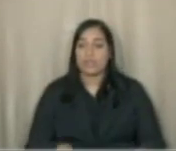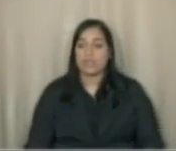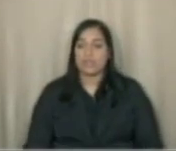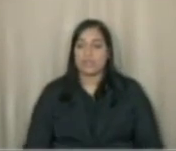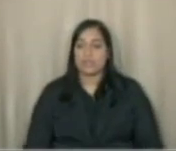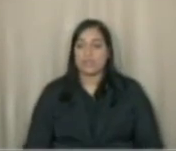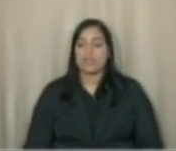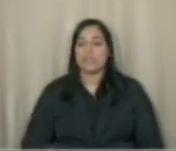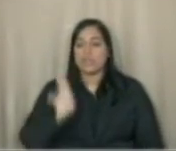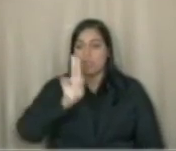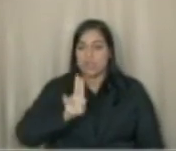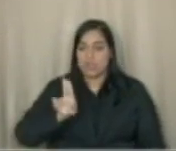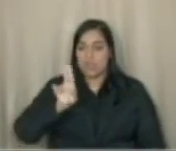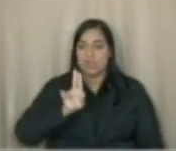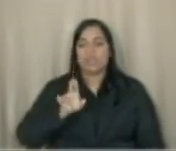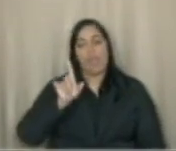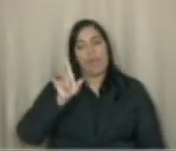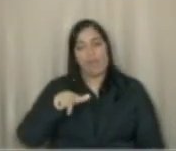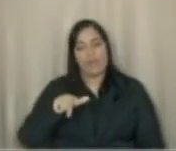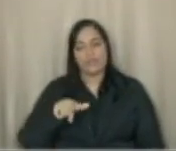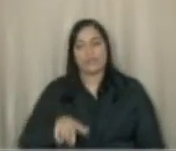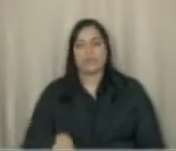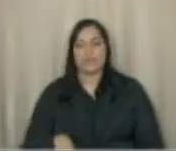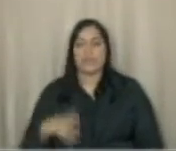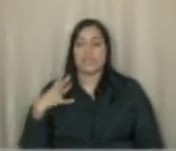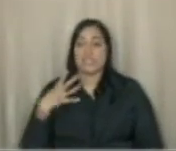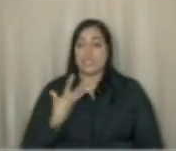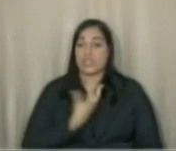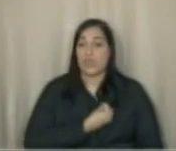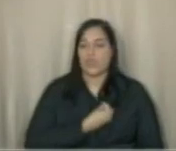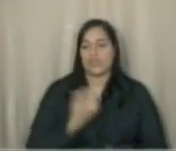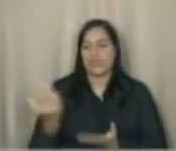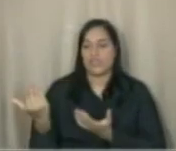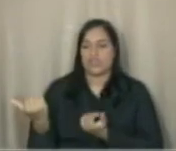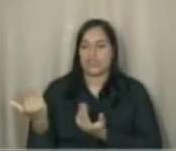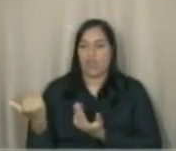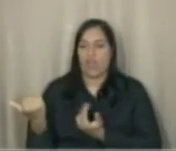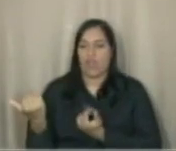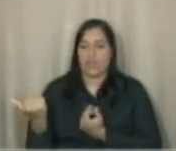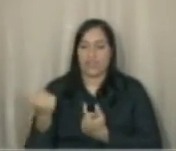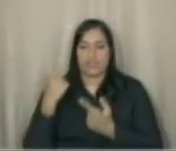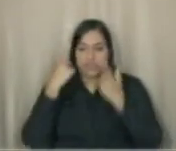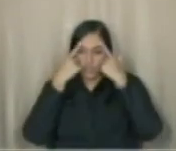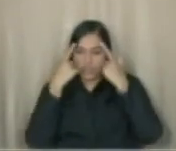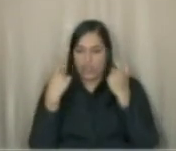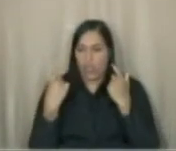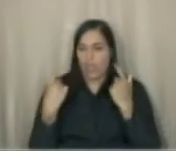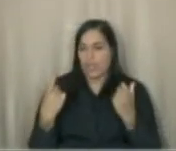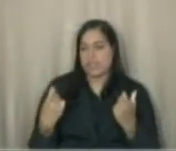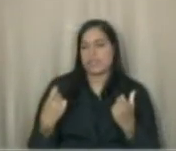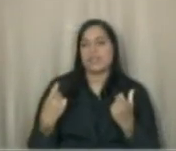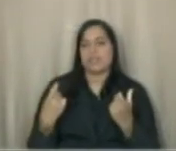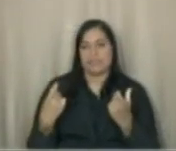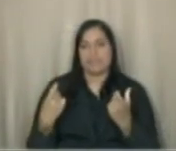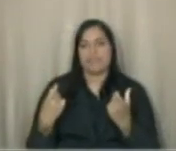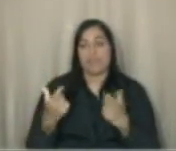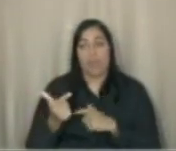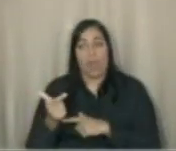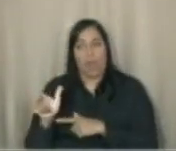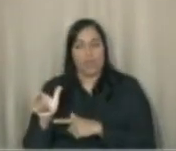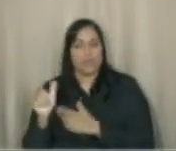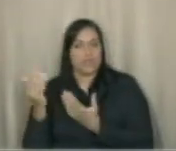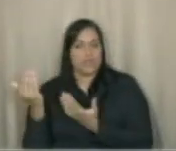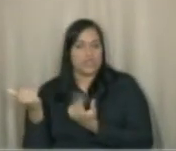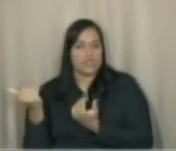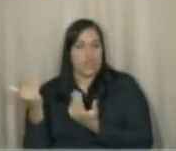podendo ser utilizada para esse fim, para salvar jovens da criminalidade e evitar que outros jovens entrem